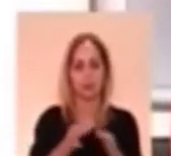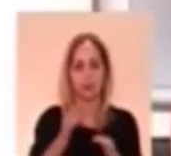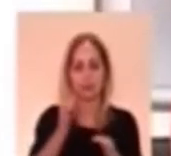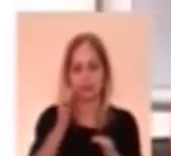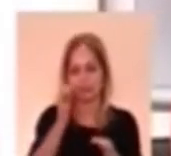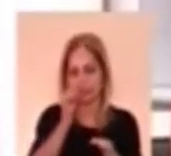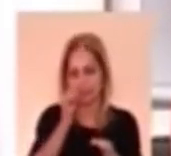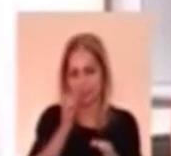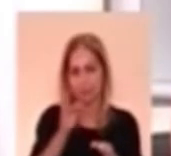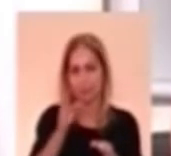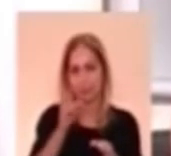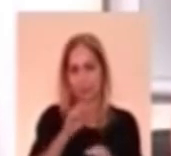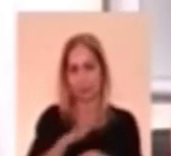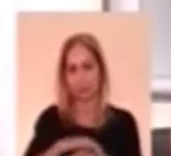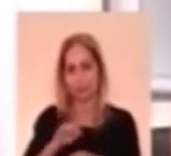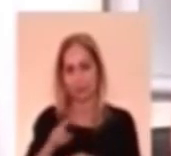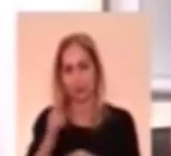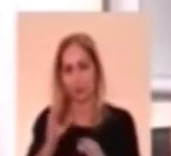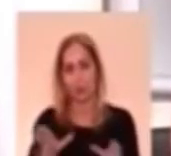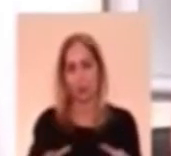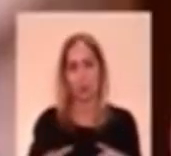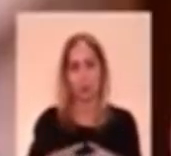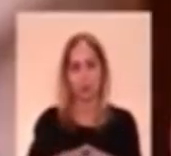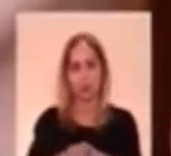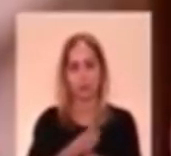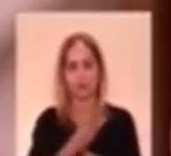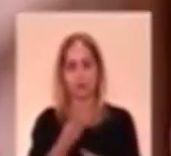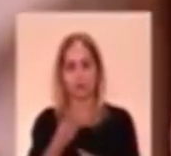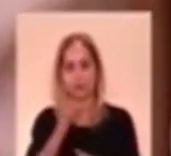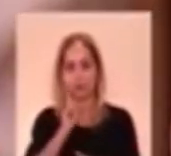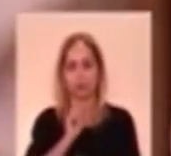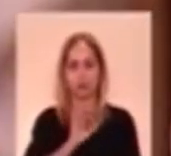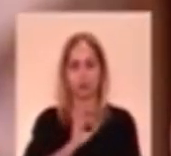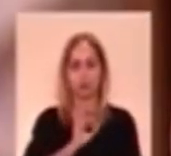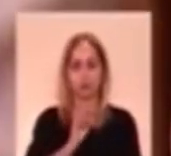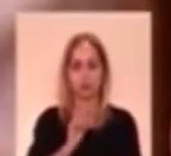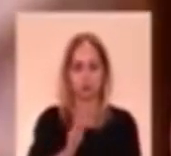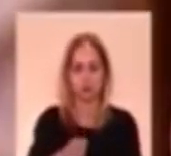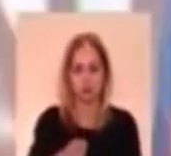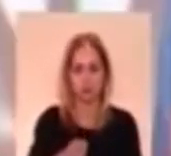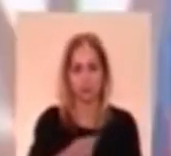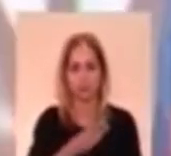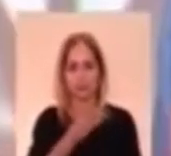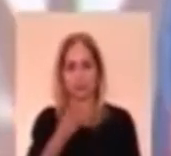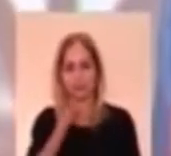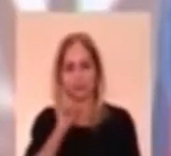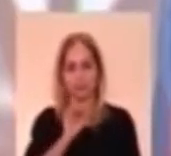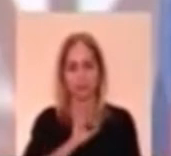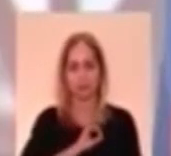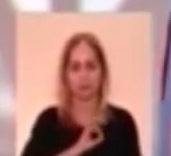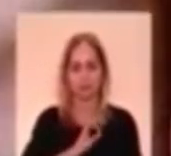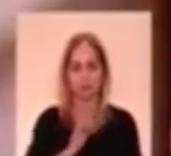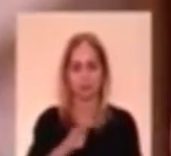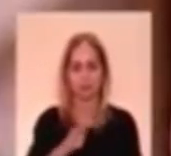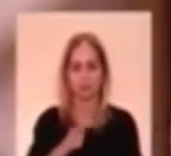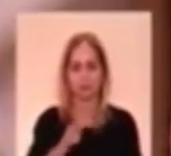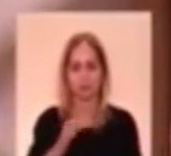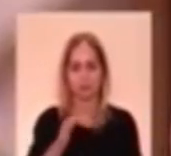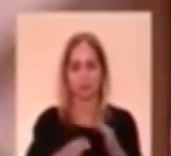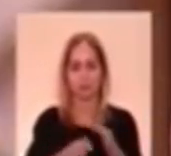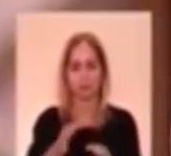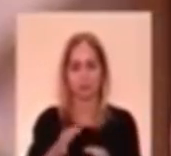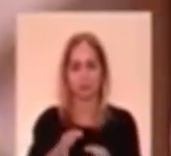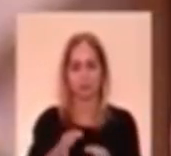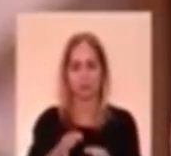novamente por um coletivo de três juízas, de três senhoras juízes do Tribunal de Santarém. Fazem